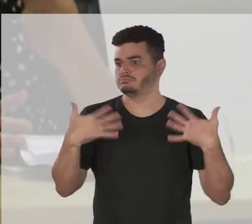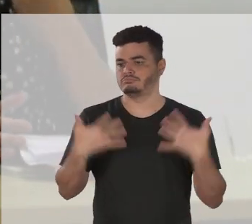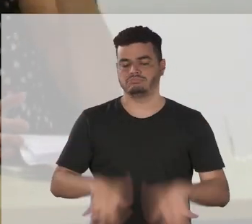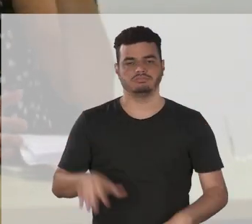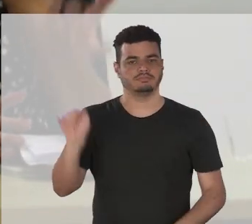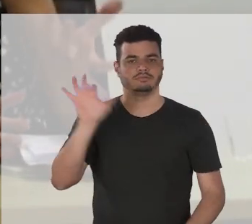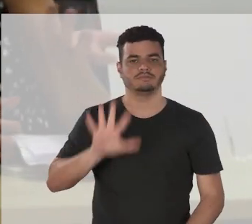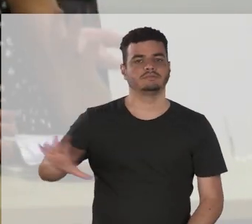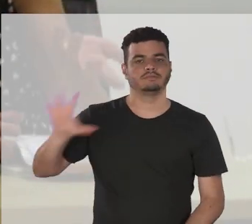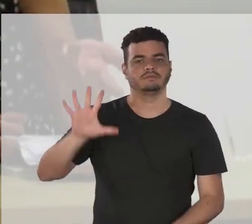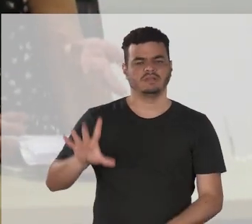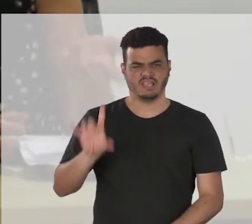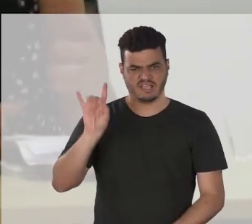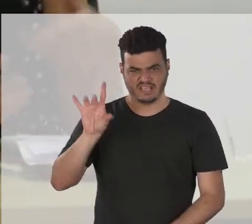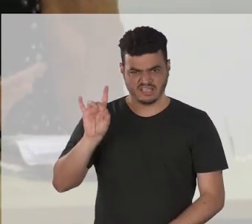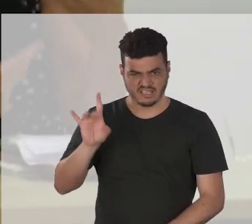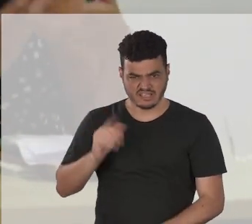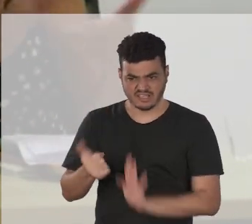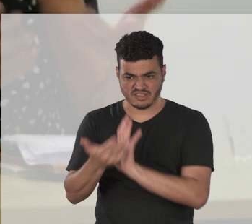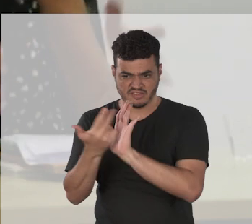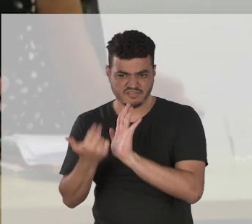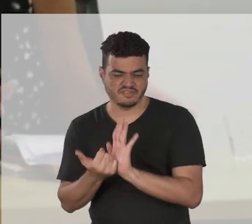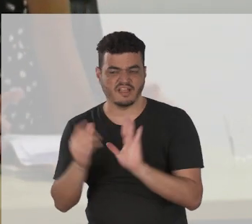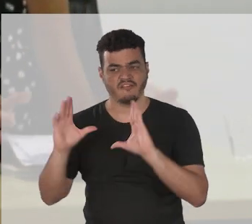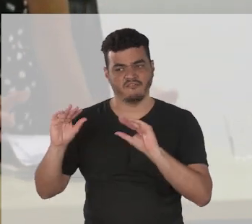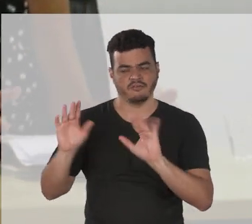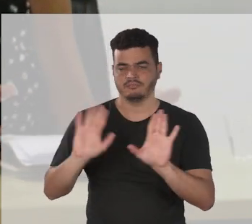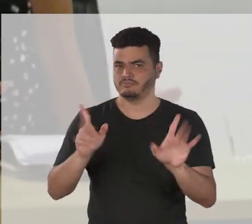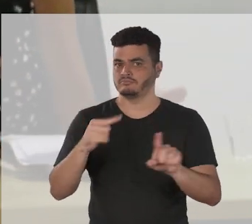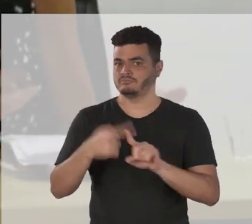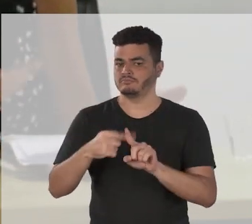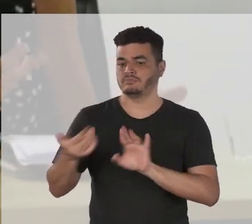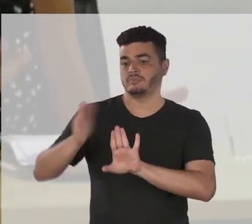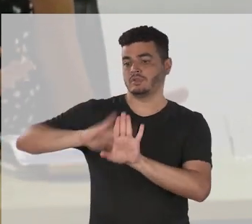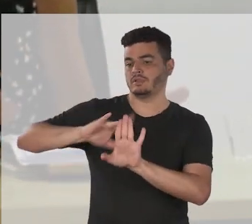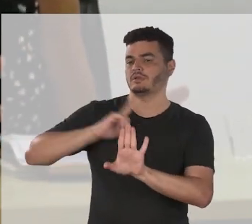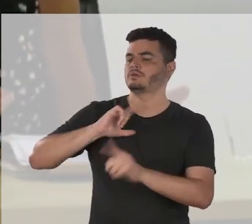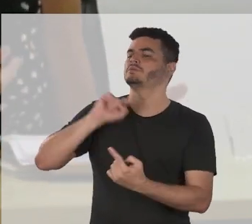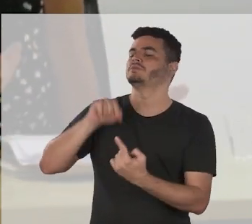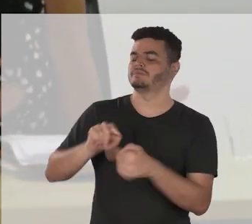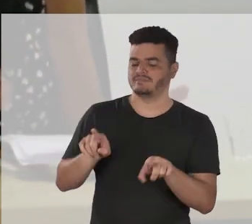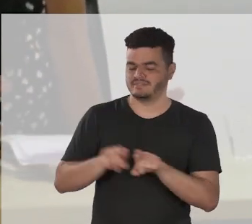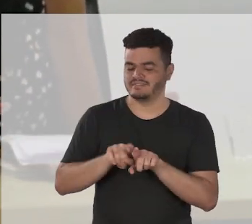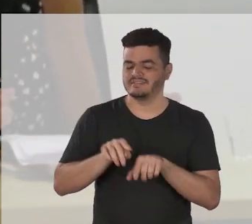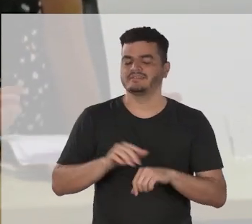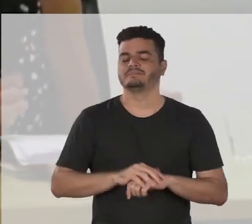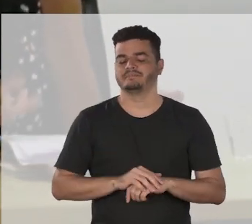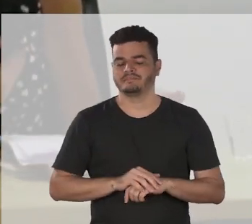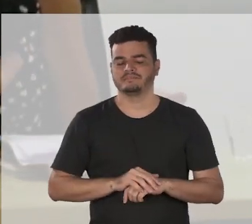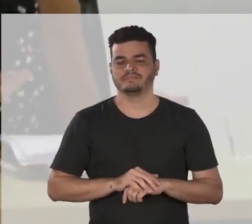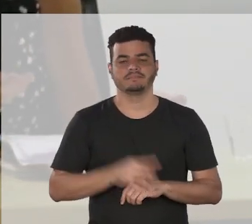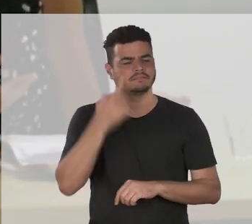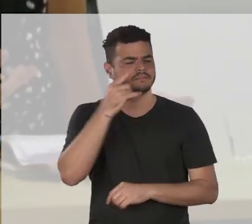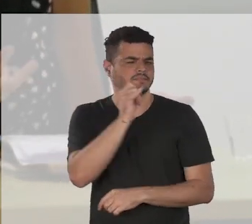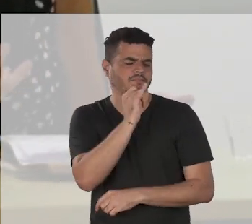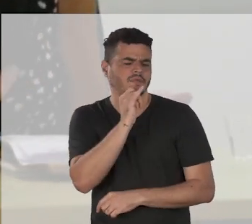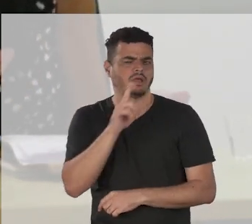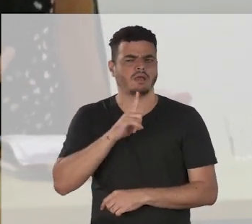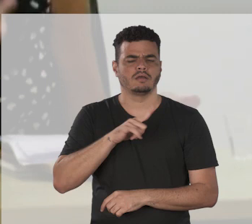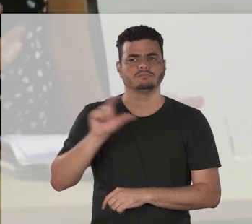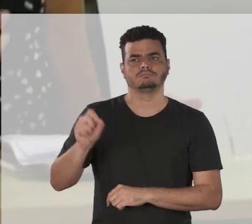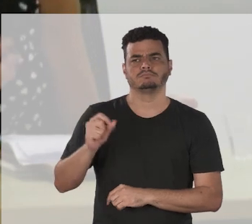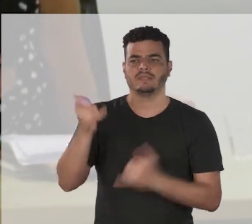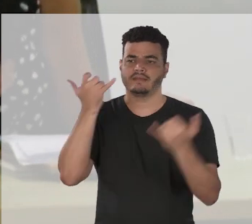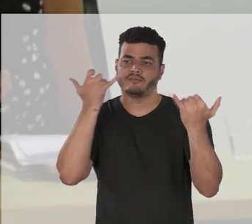decorativa, mas porque constrói o significado mais melhor dos livros de edições